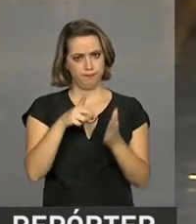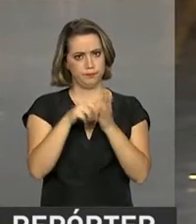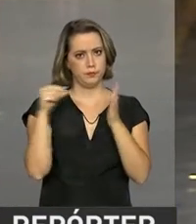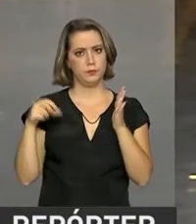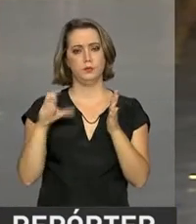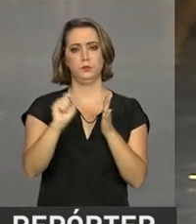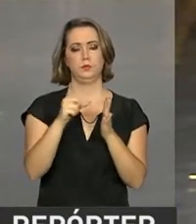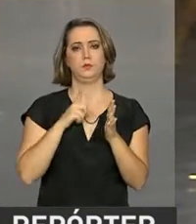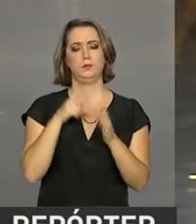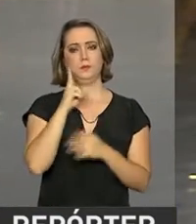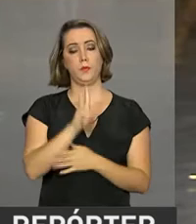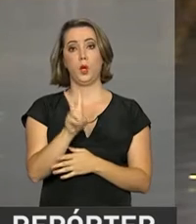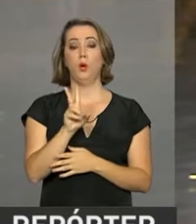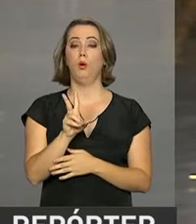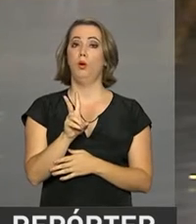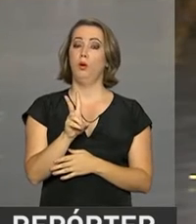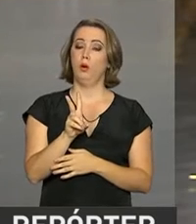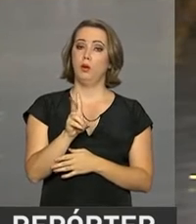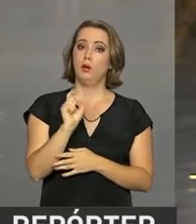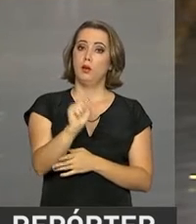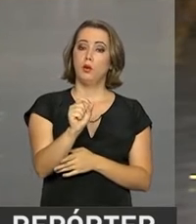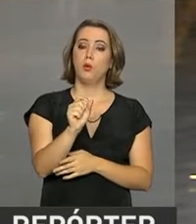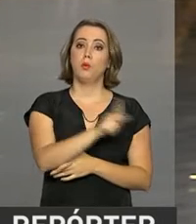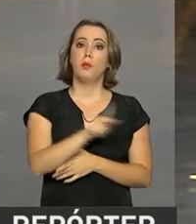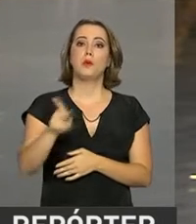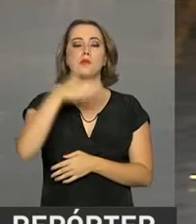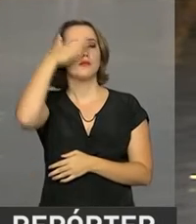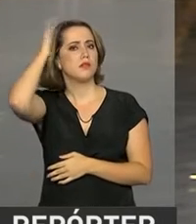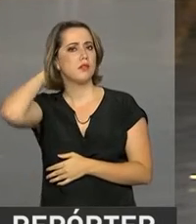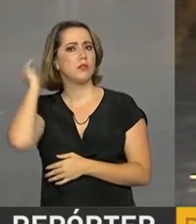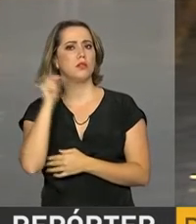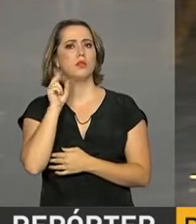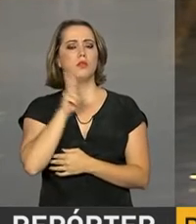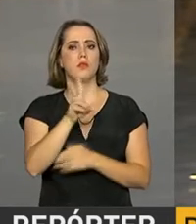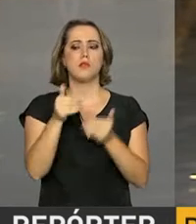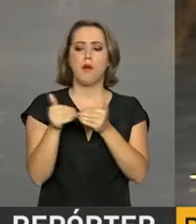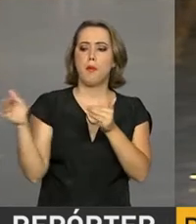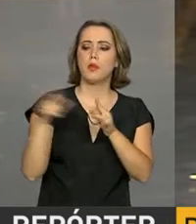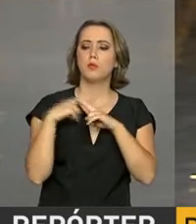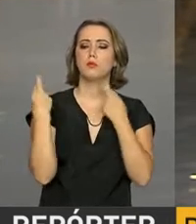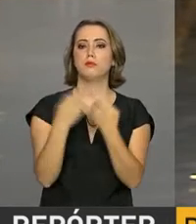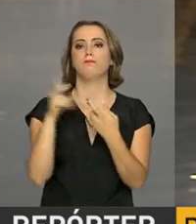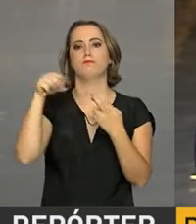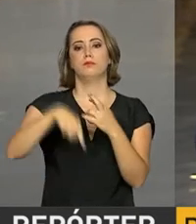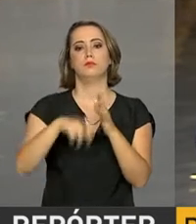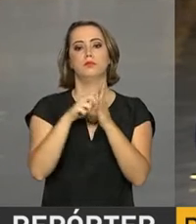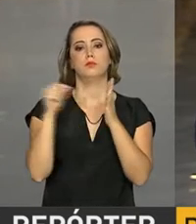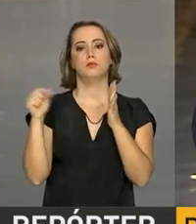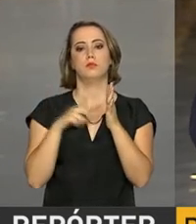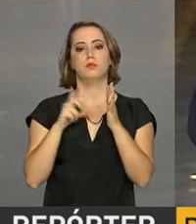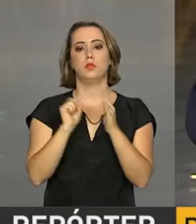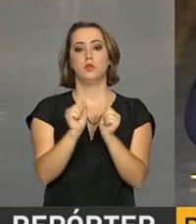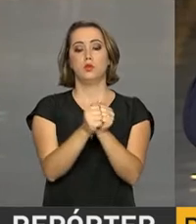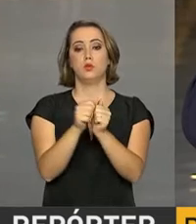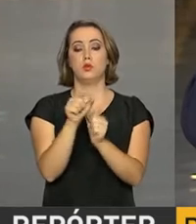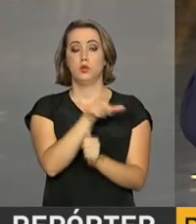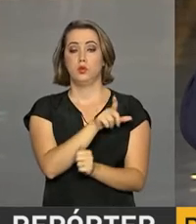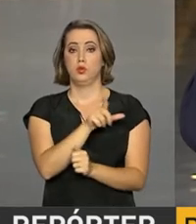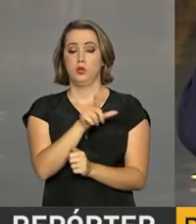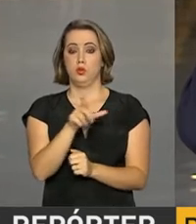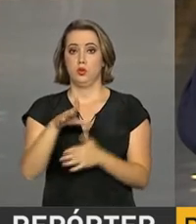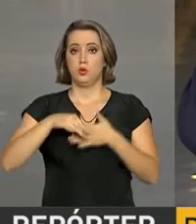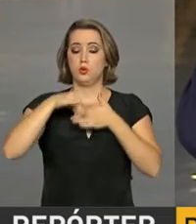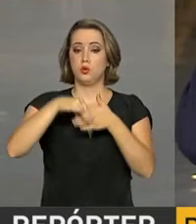planalto olha o roberto o presidente michel temer fez a abertura da reunião aqui no palácio do planalto como os líderes e afirmou